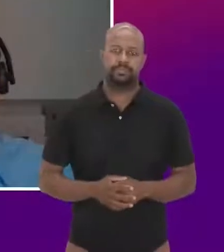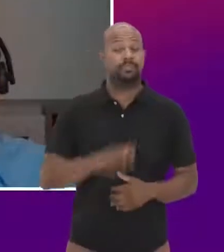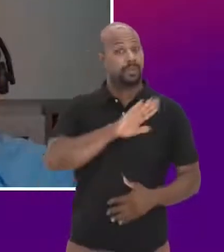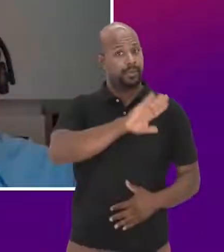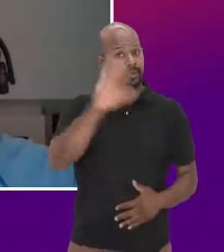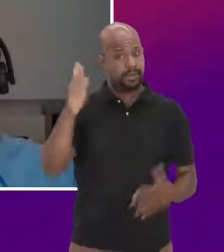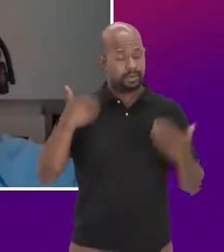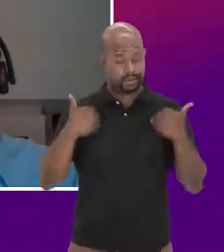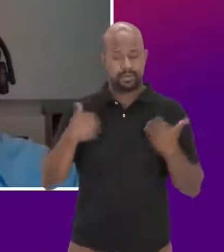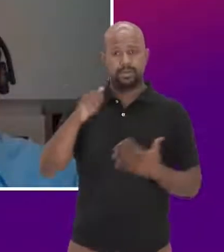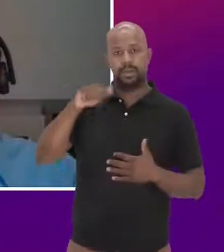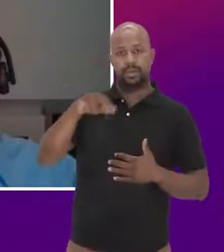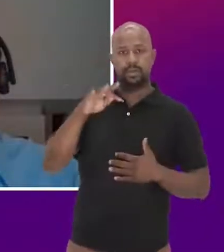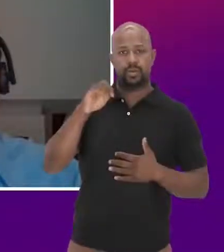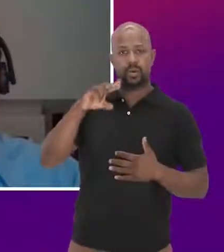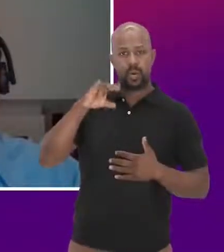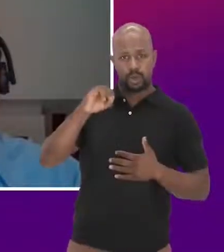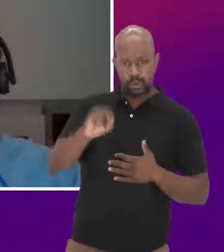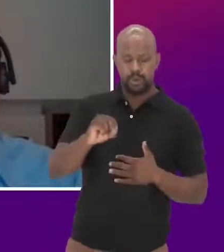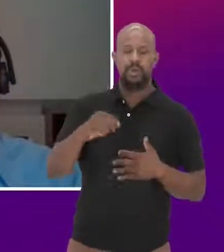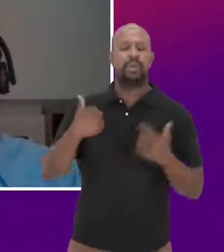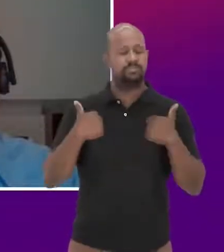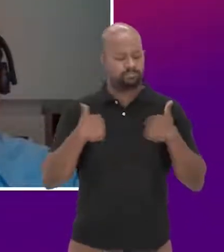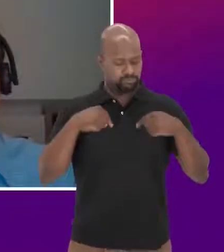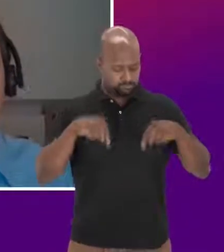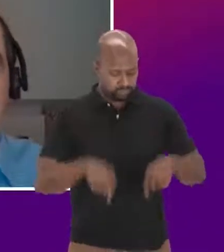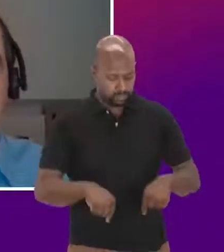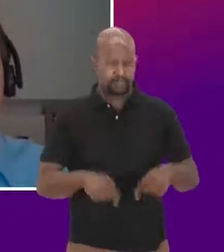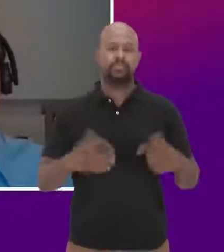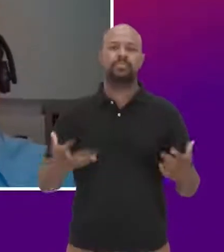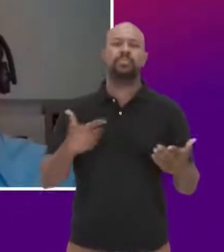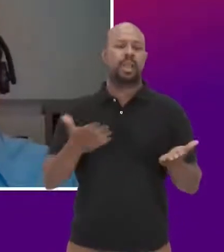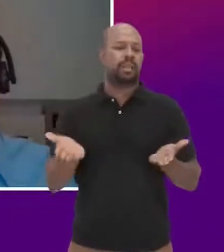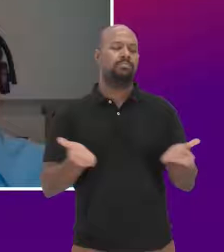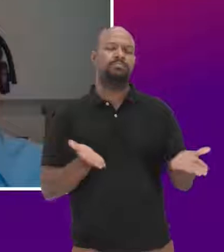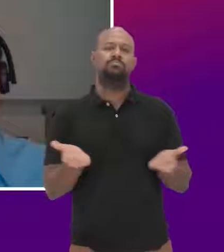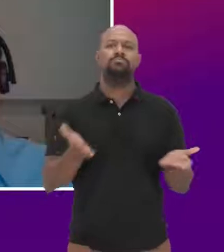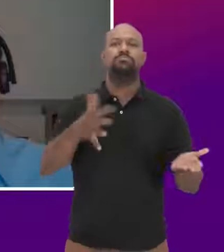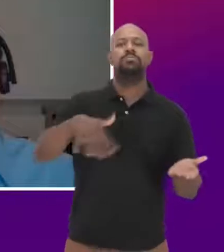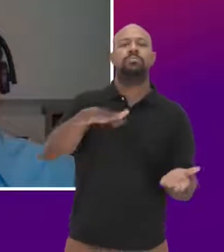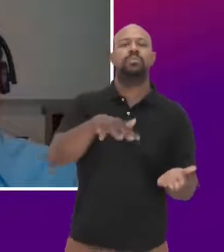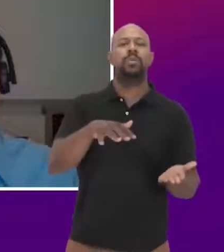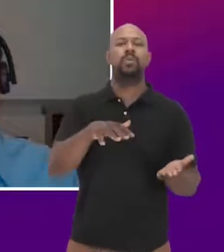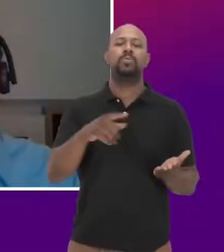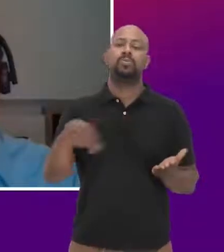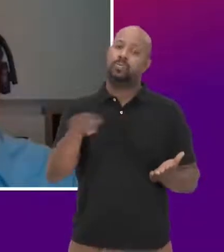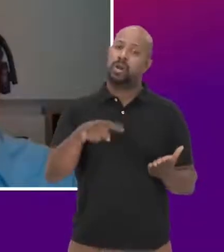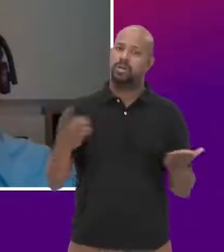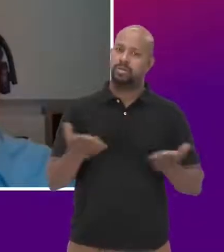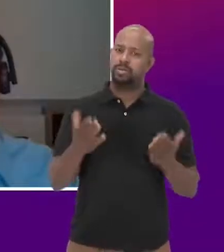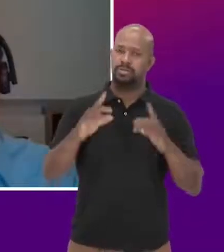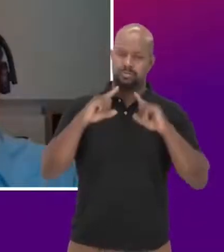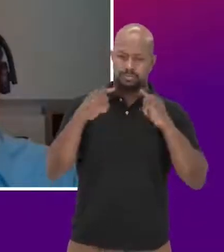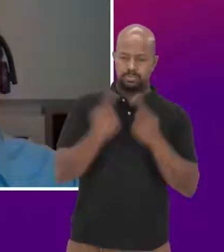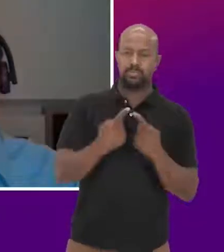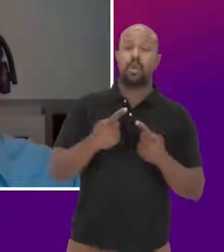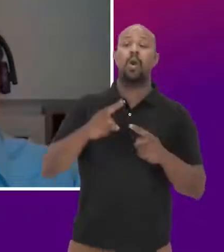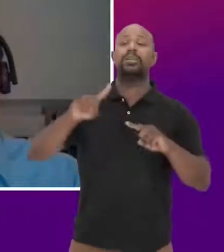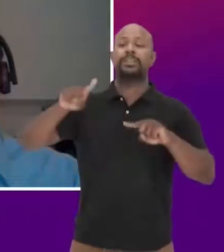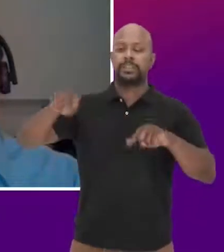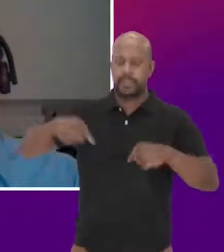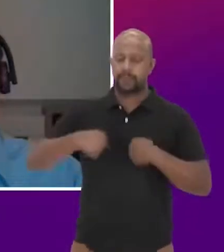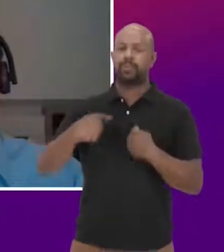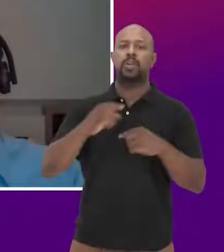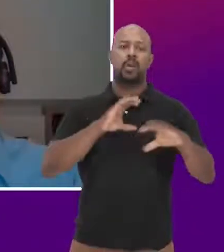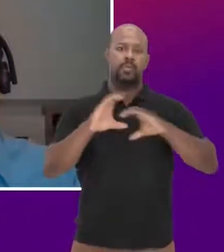Olá, eu sou Antônio Penteado Mendonça e estou aqui para mediar o painel Os Desafios da